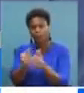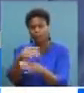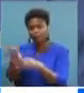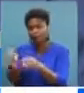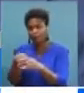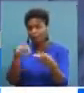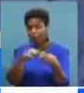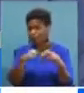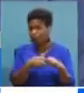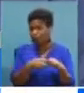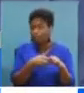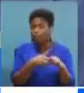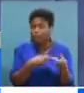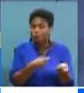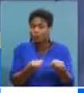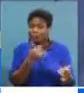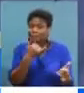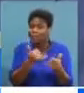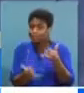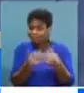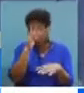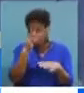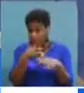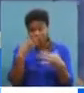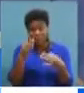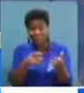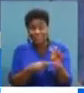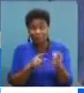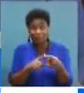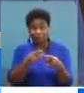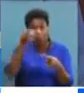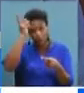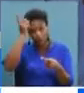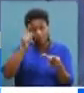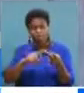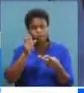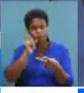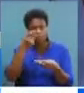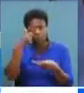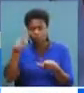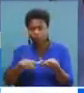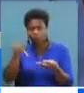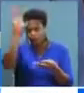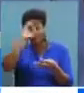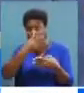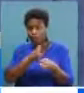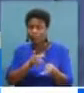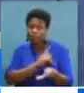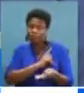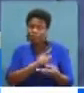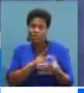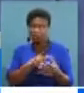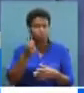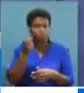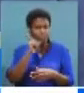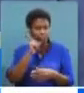nesta problemática da gestão dos riscos de desastre, nomeadamente bombeiros, proteção civil, governos, setor privado,